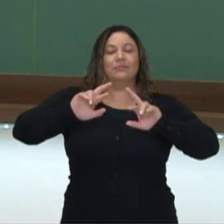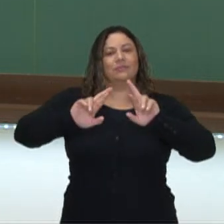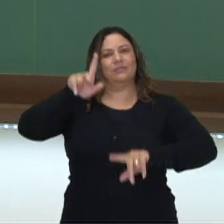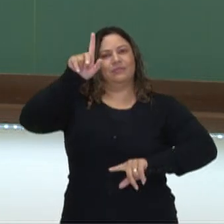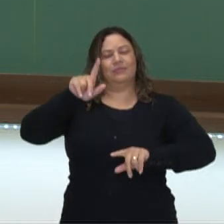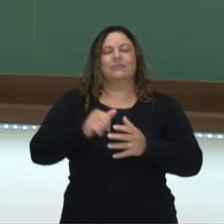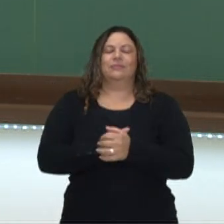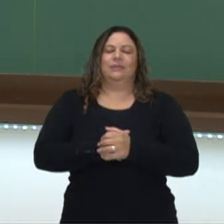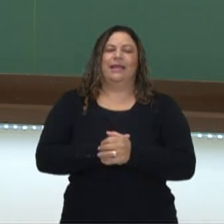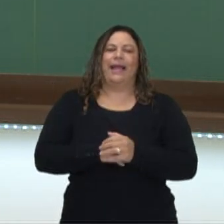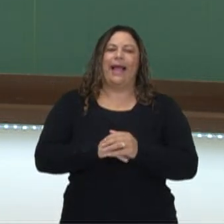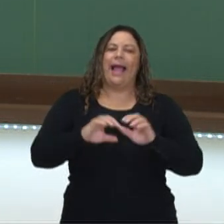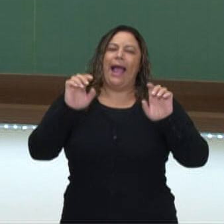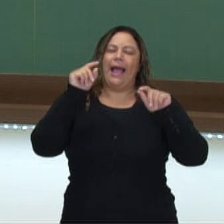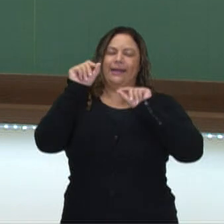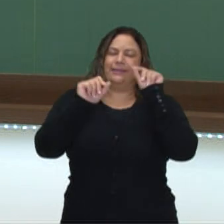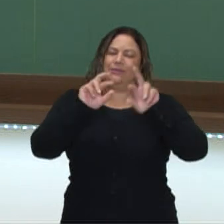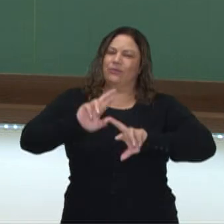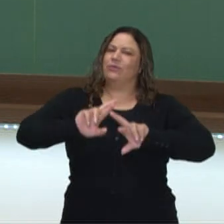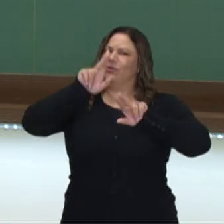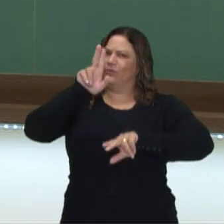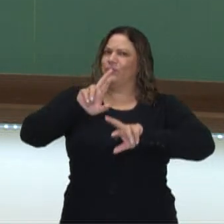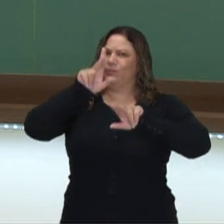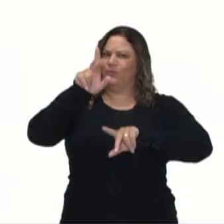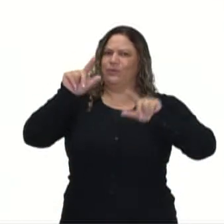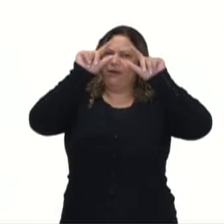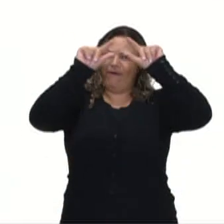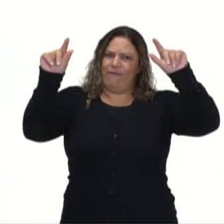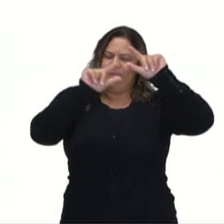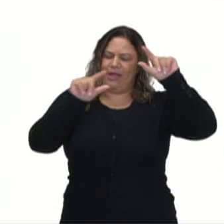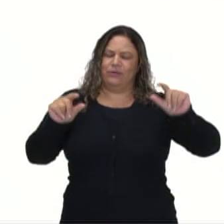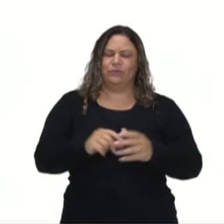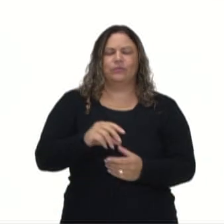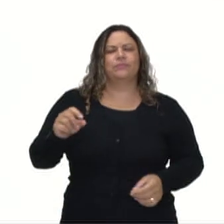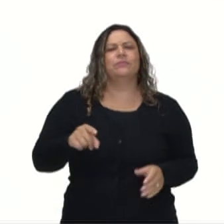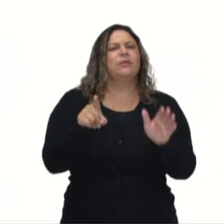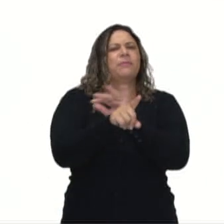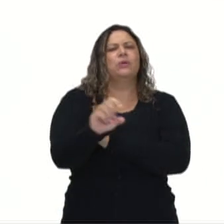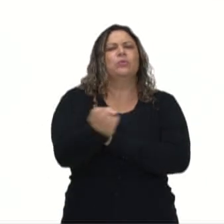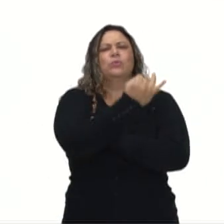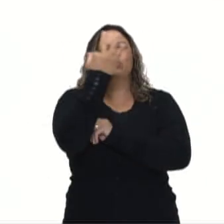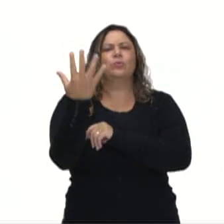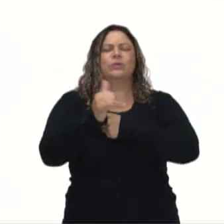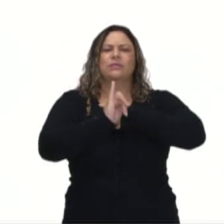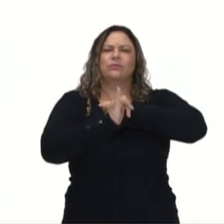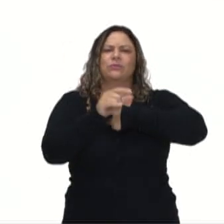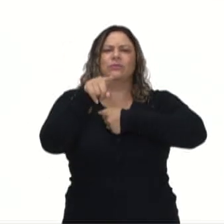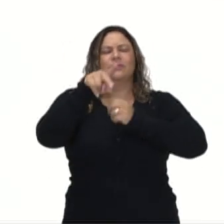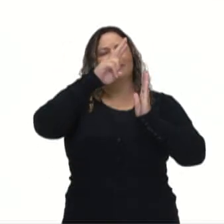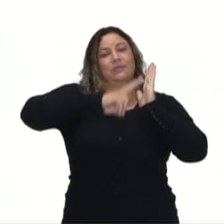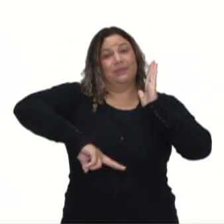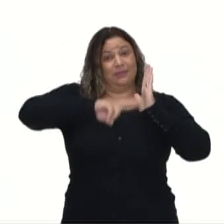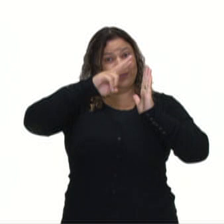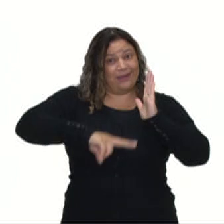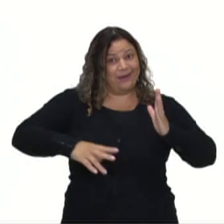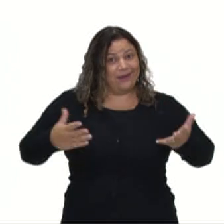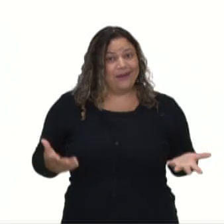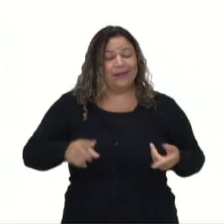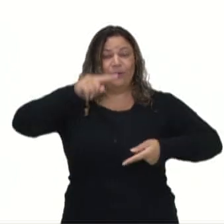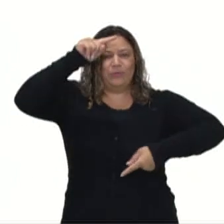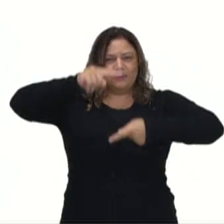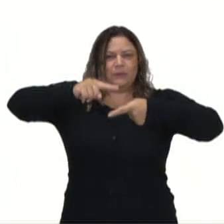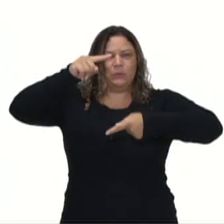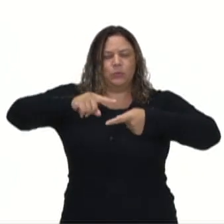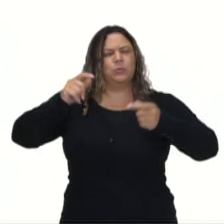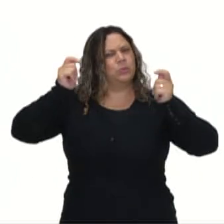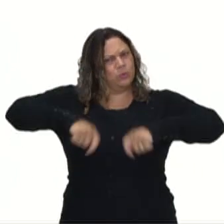estruturando em estrofe e verso. Quantas crônicas você já leu? Sabia que, por serem curtas, é